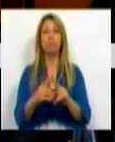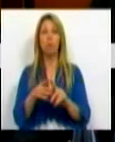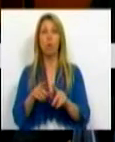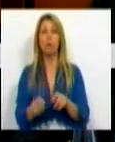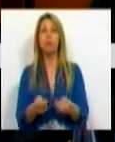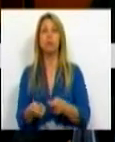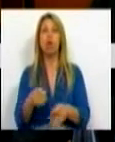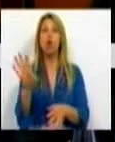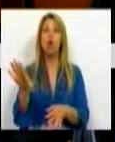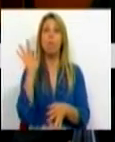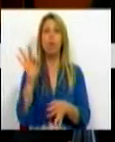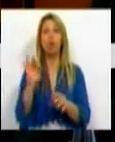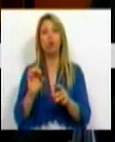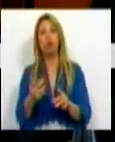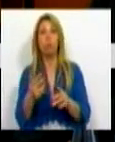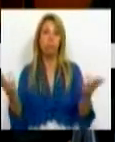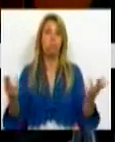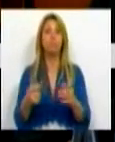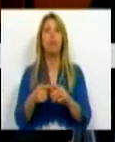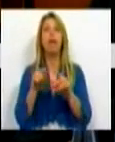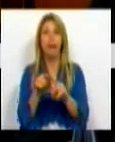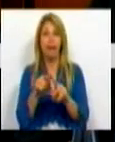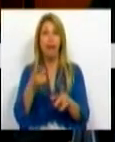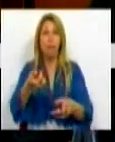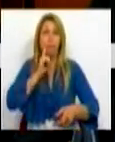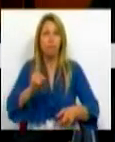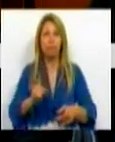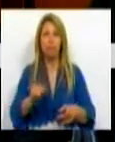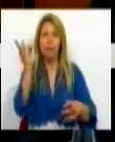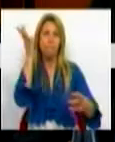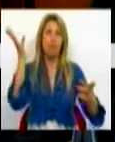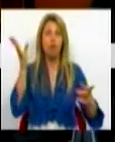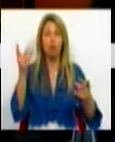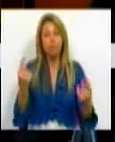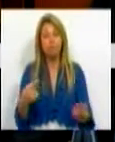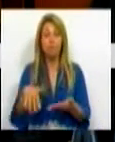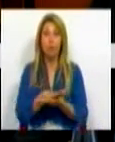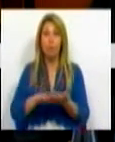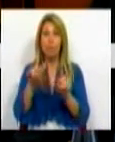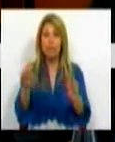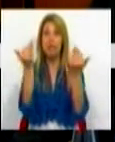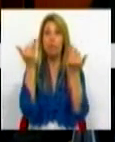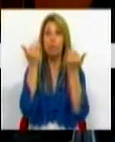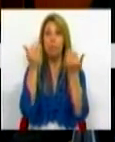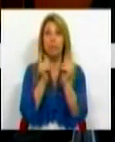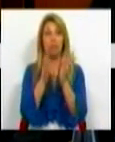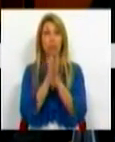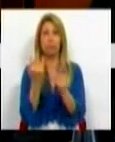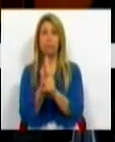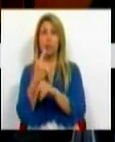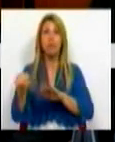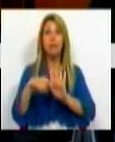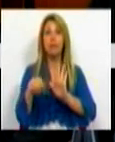Estamos a falar de bandidos." E nesse sentido, com base nessa afirmação, com base também em todas as entropias